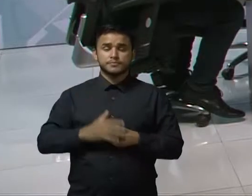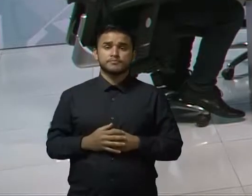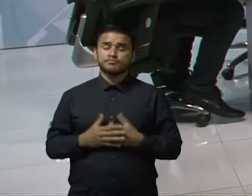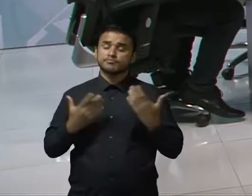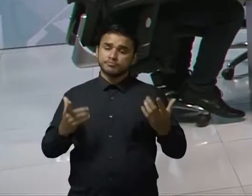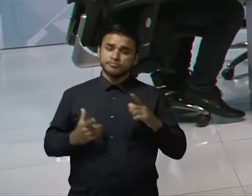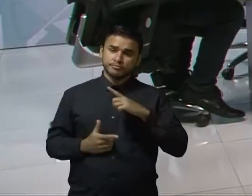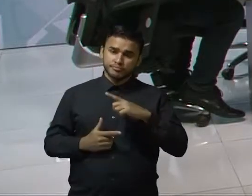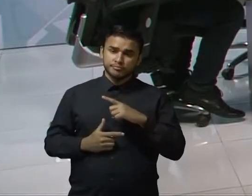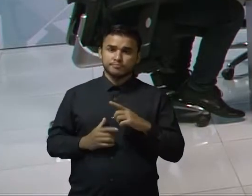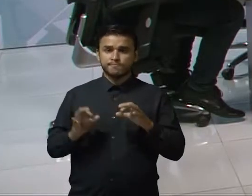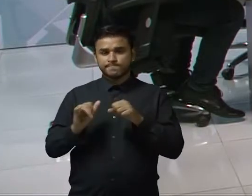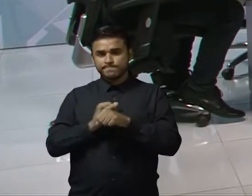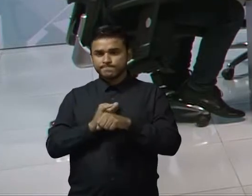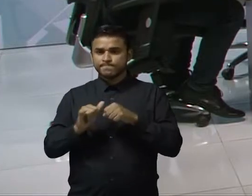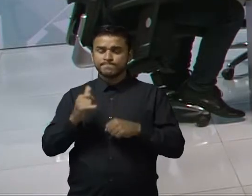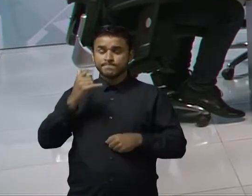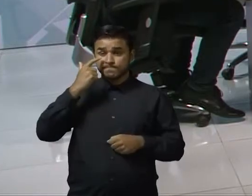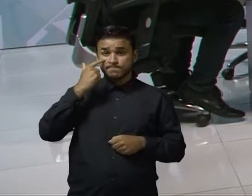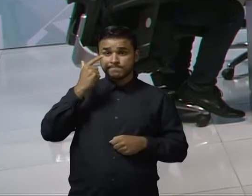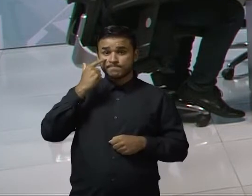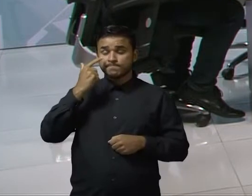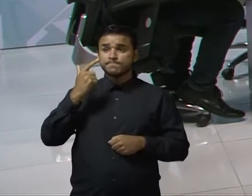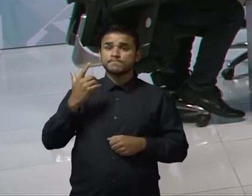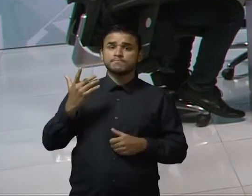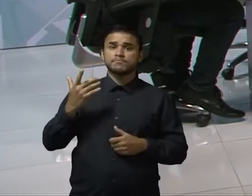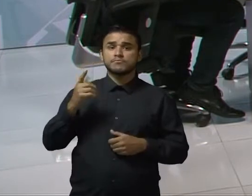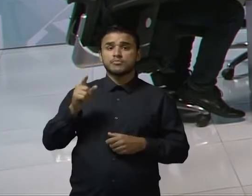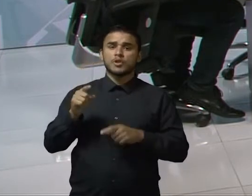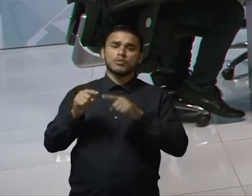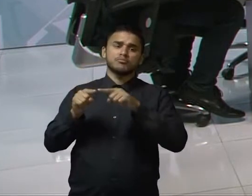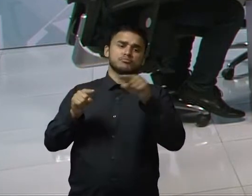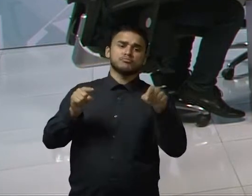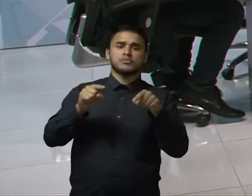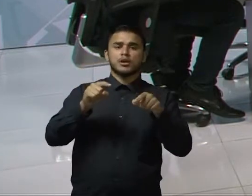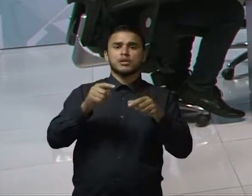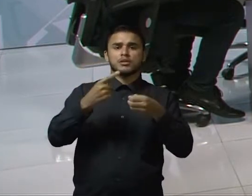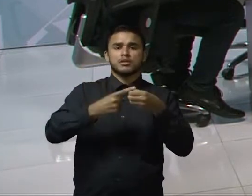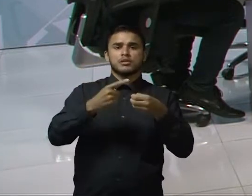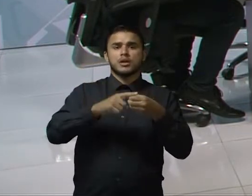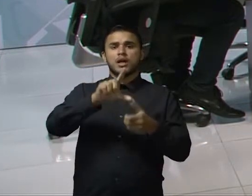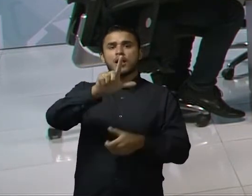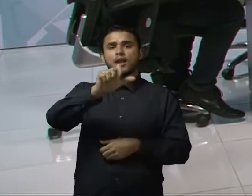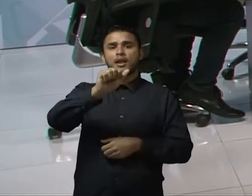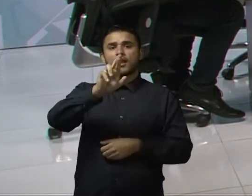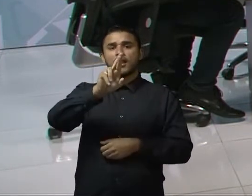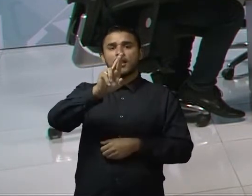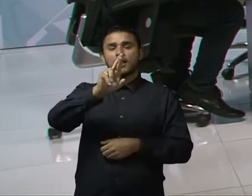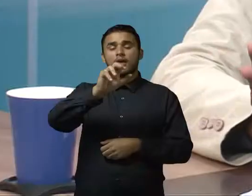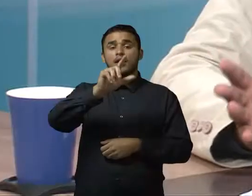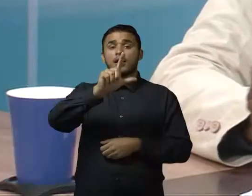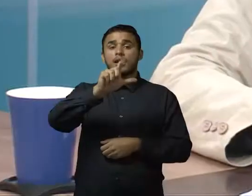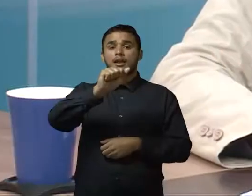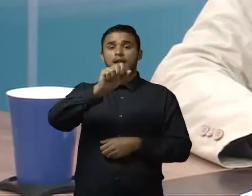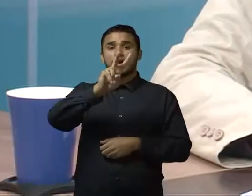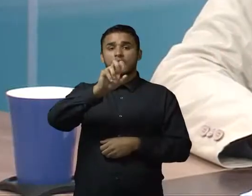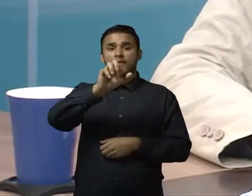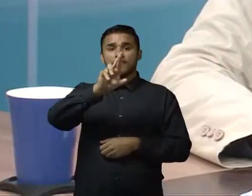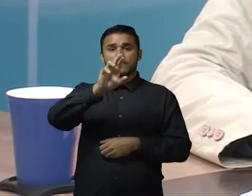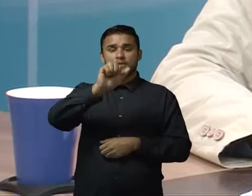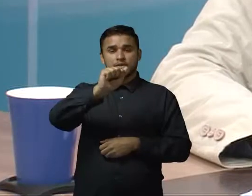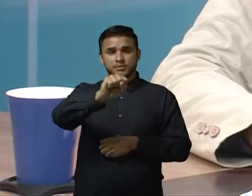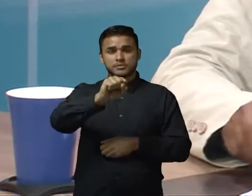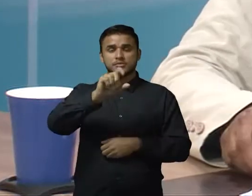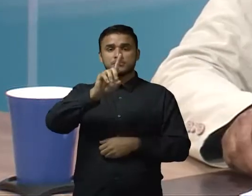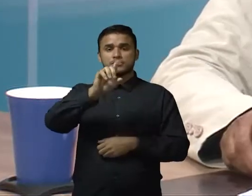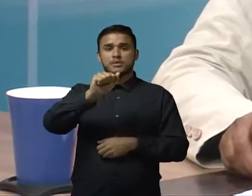a operação da unidade de Oroz e Palmirim em Lavras da Mangabeira, remanejando toda a logística e internos para outras